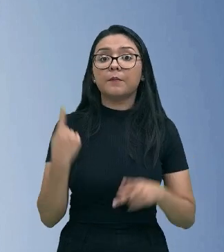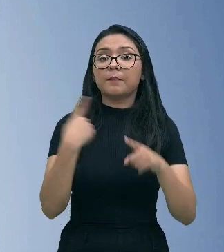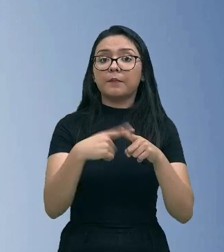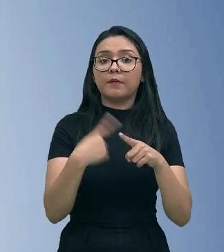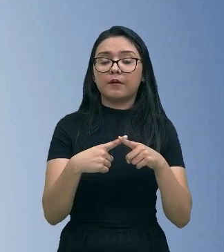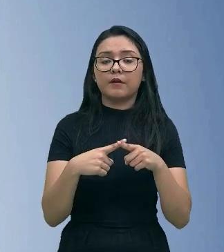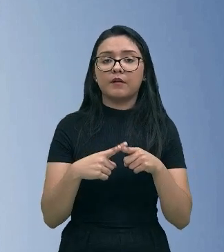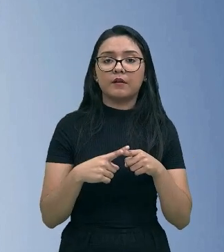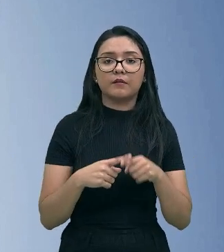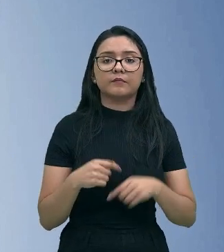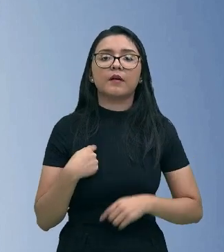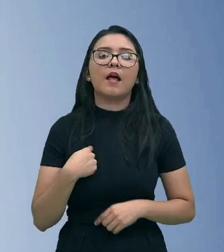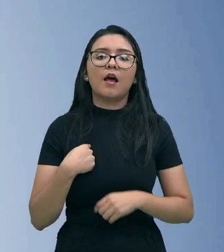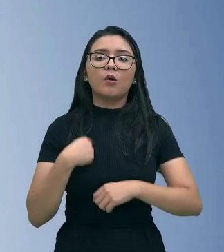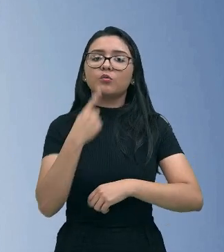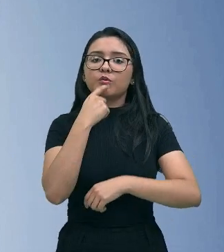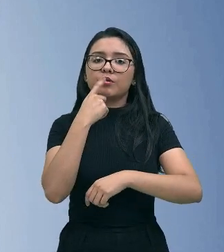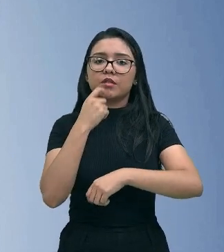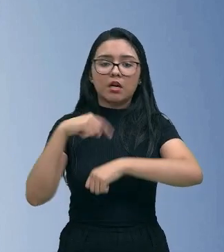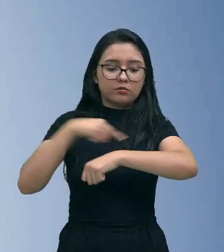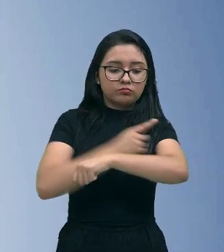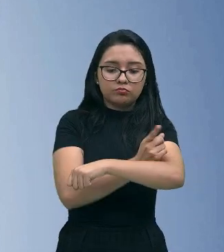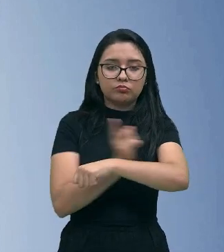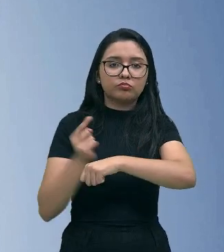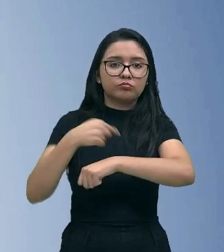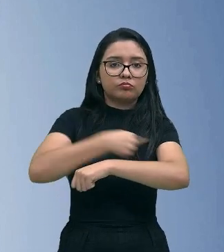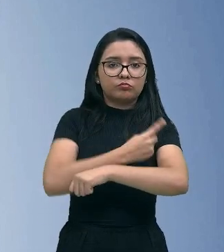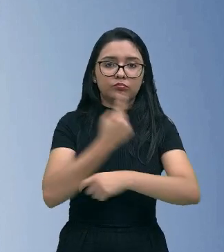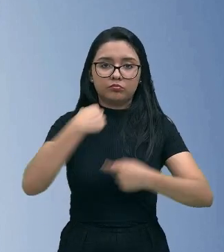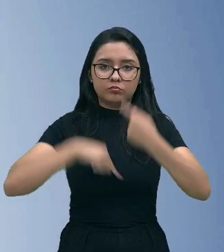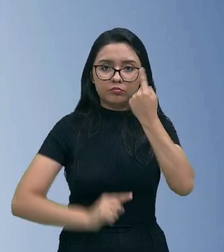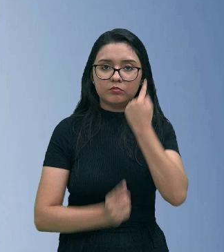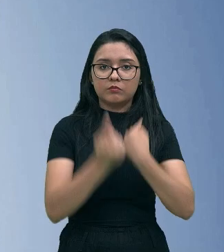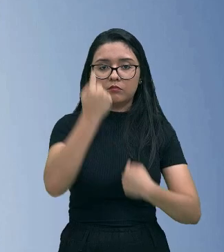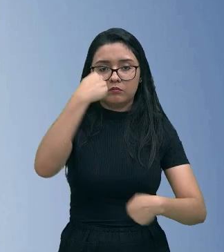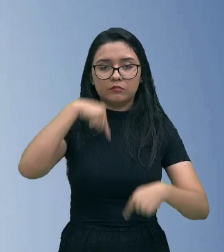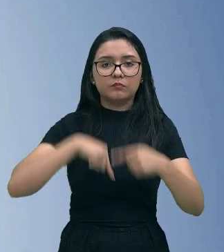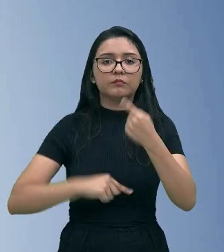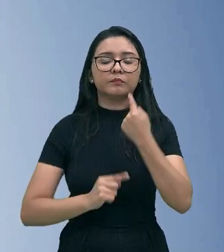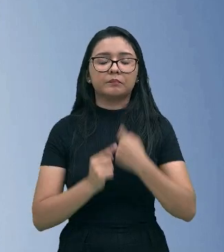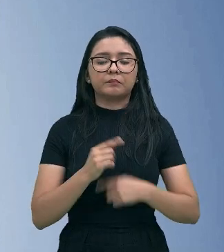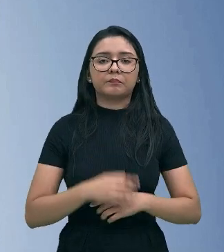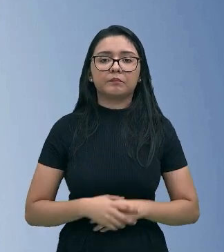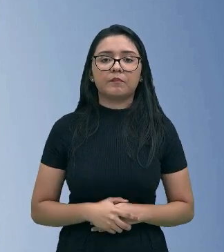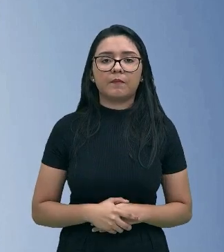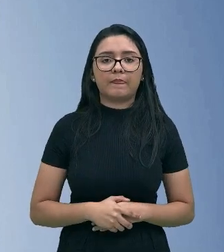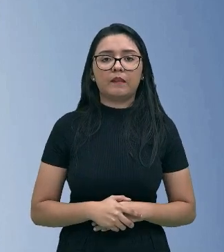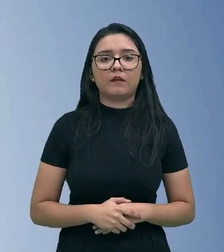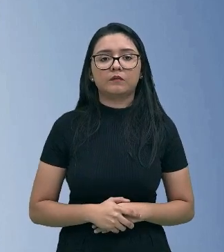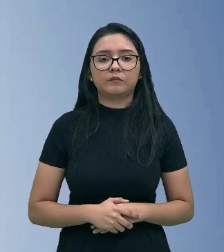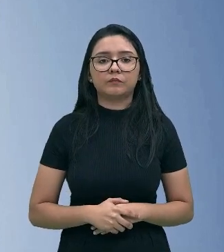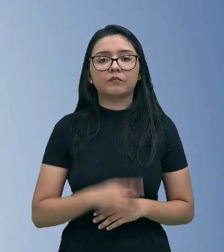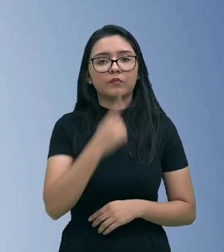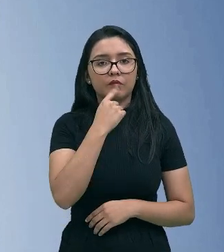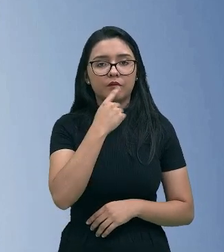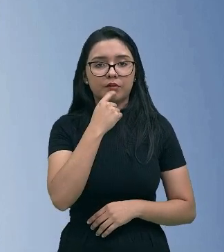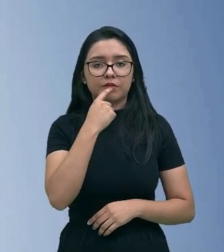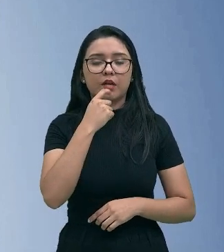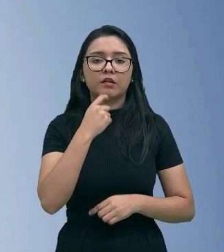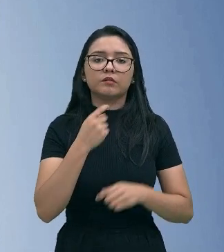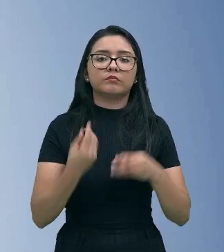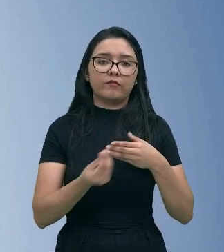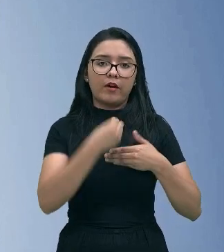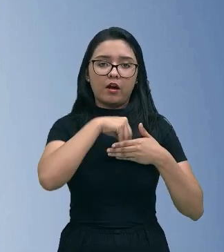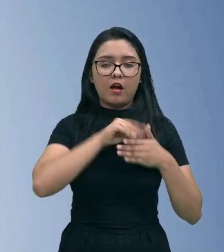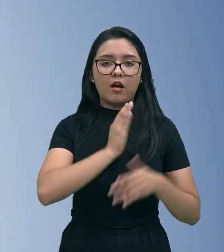estão ali trazendo o sangue que passou pelos tecidos, pelas células, e estão levando esse sangue para o coração,